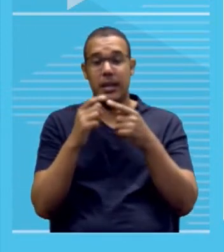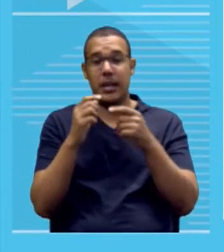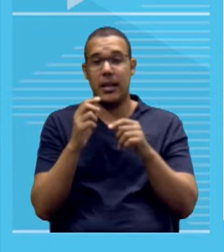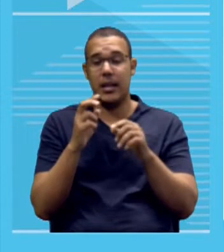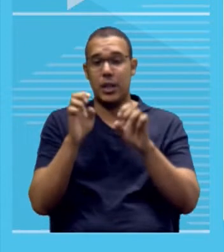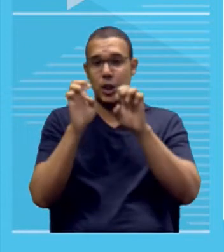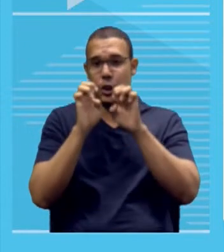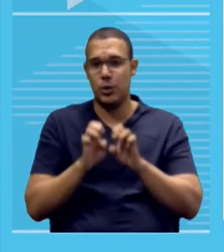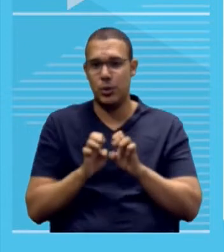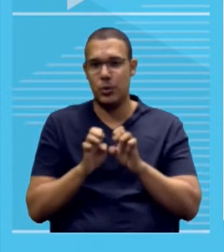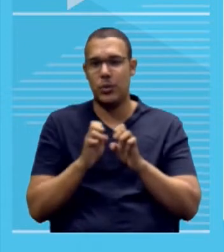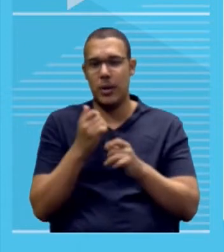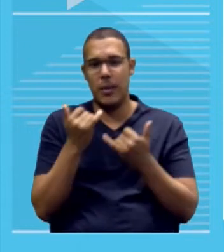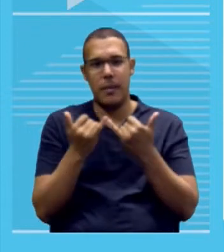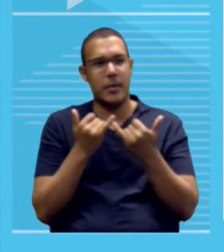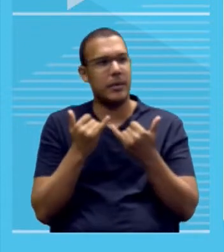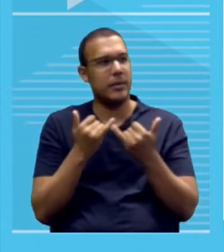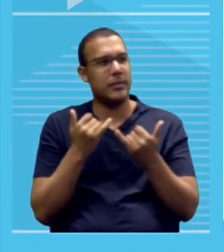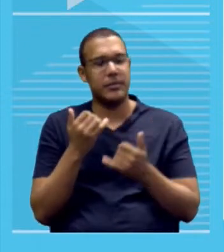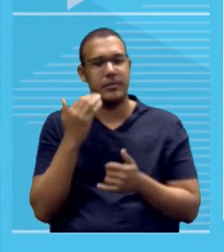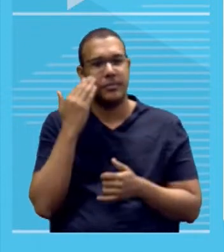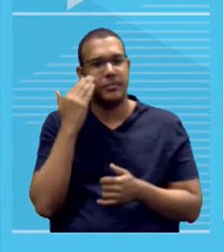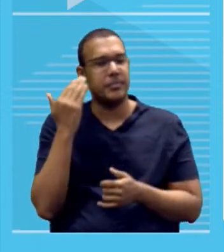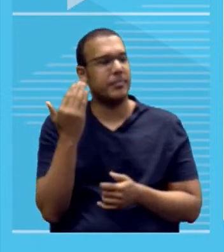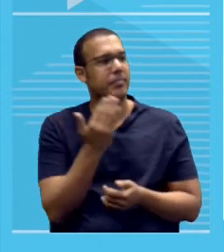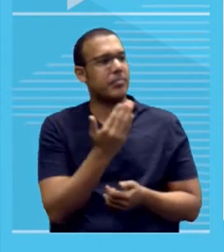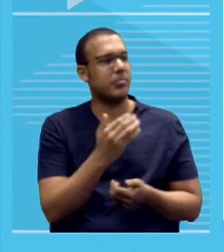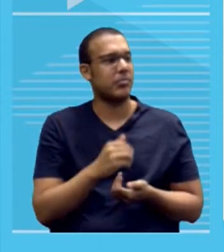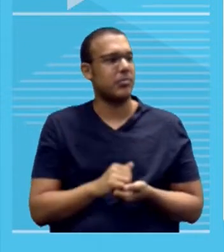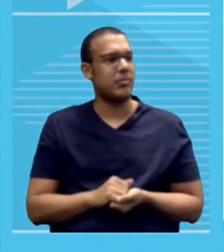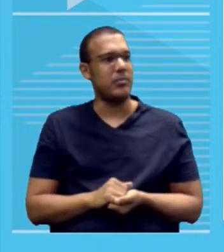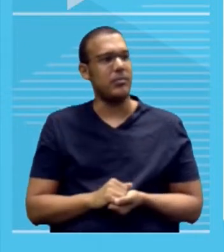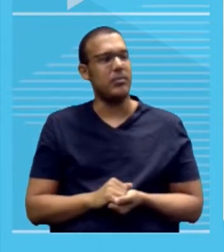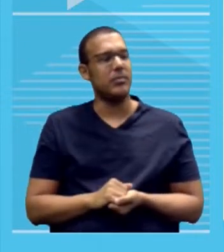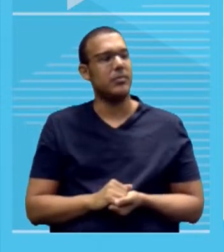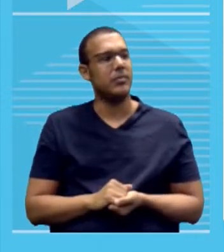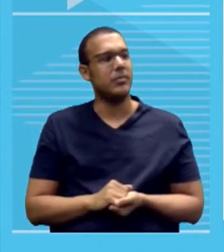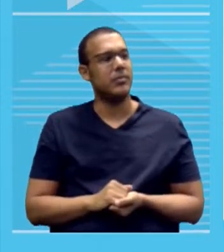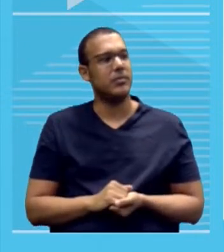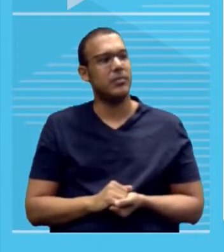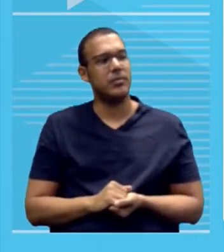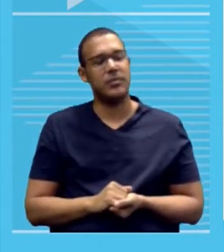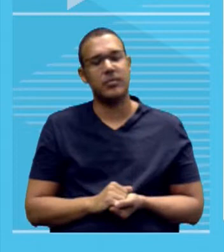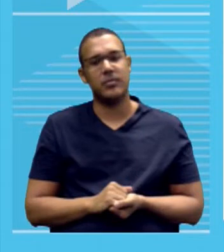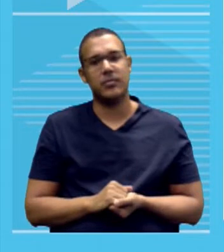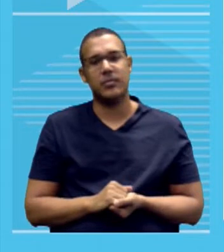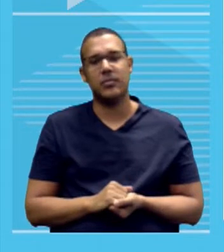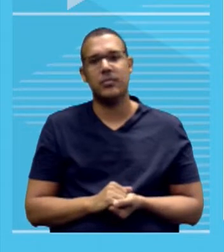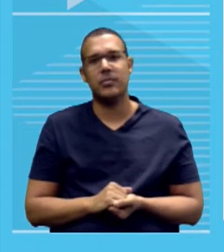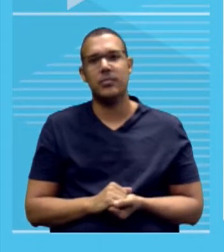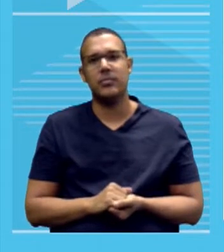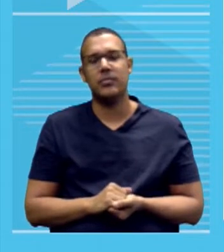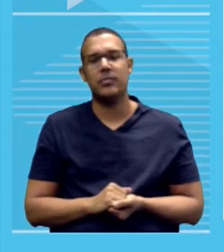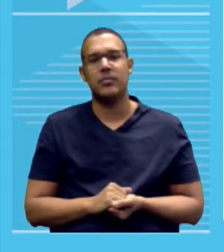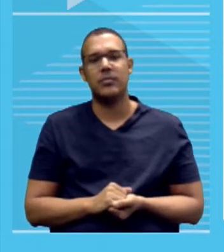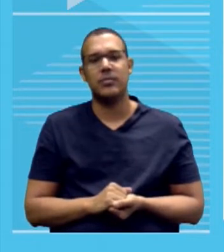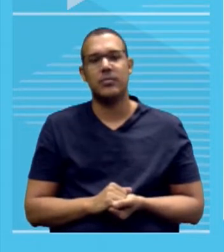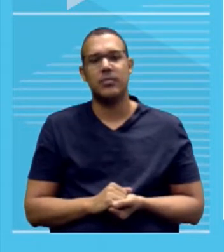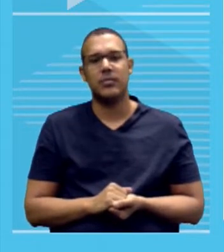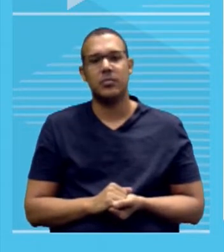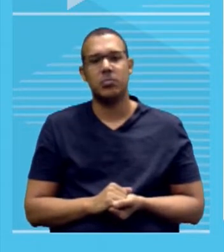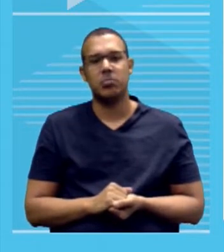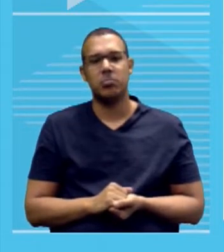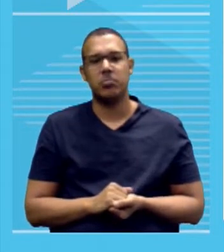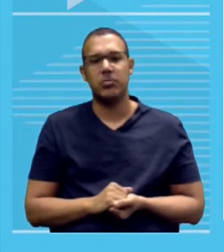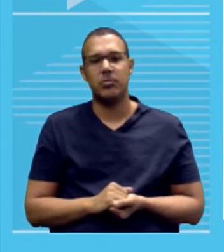vamos conferir vamos ver se está certo mesmo olha aqui para essa imagem dá uma olhadinha dá uma olhadinha